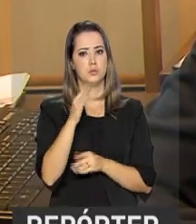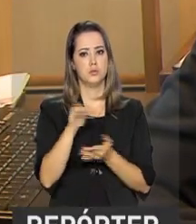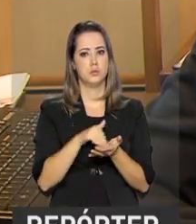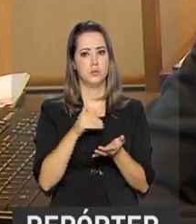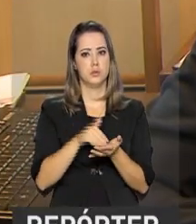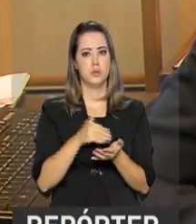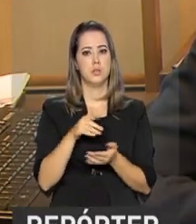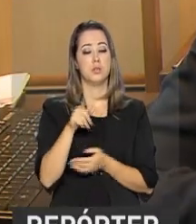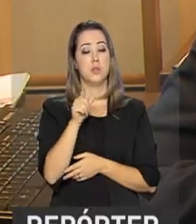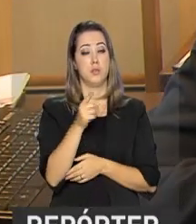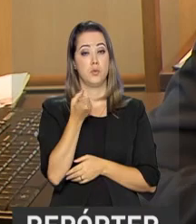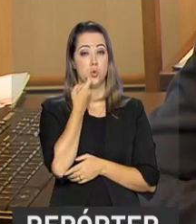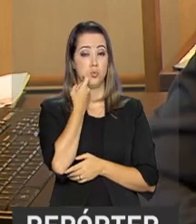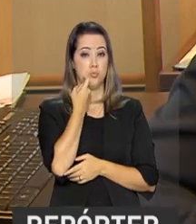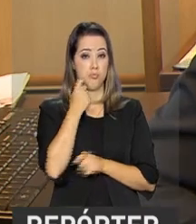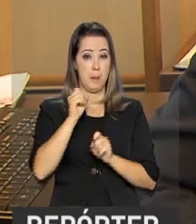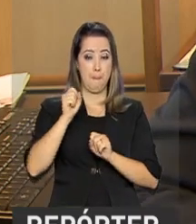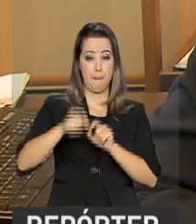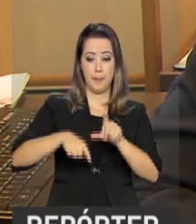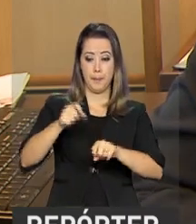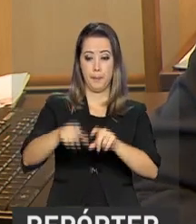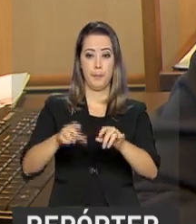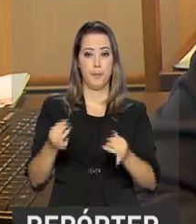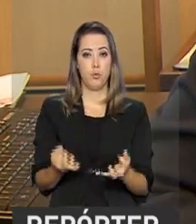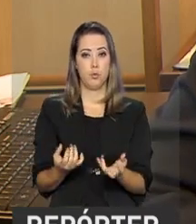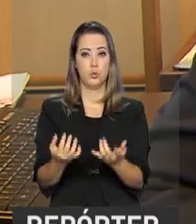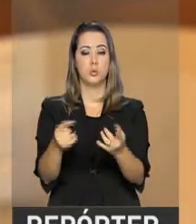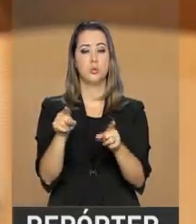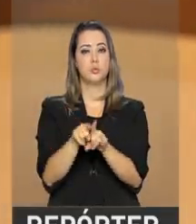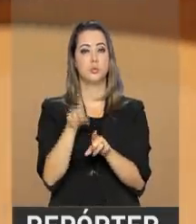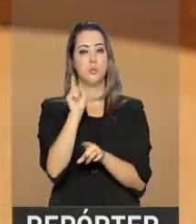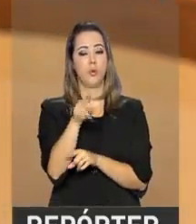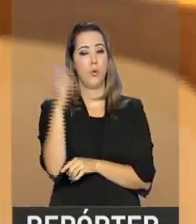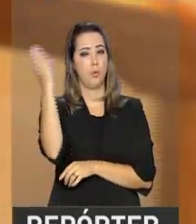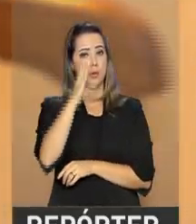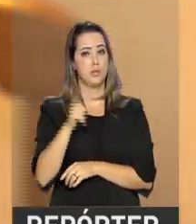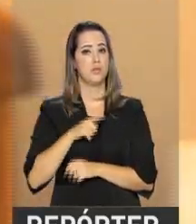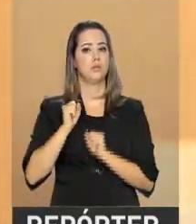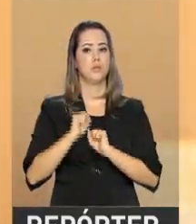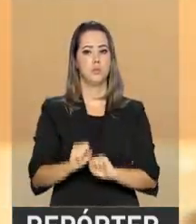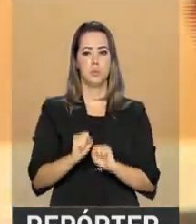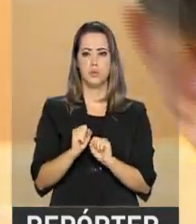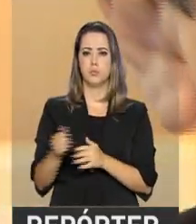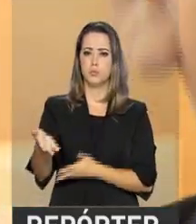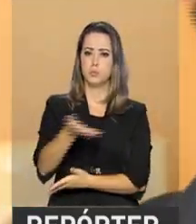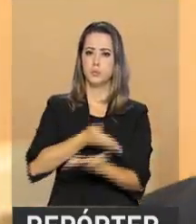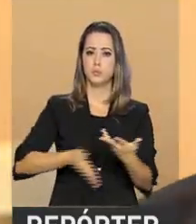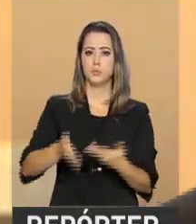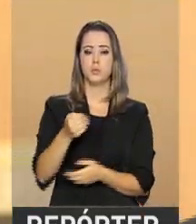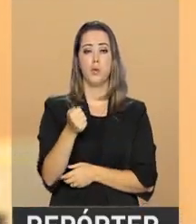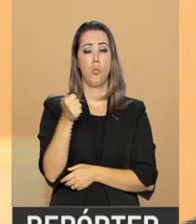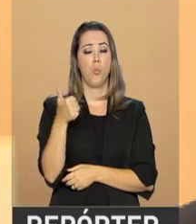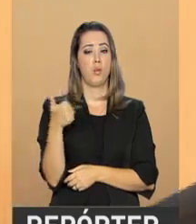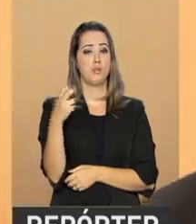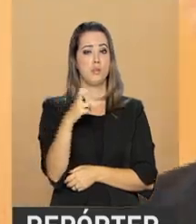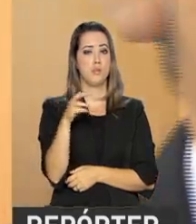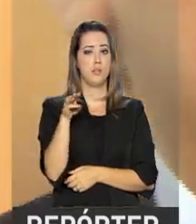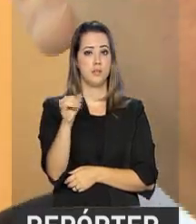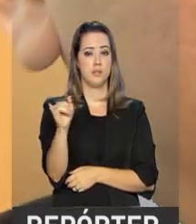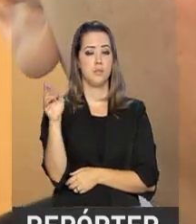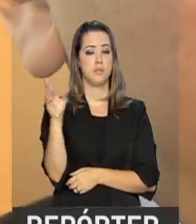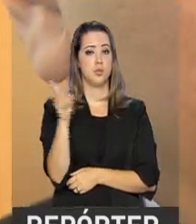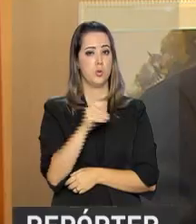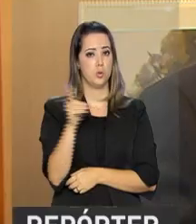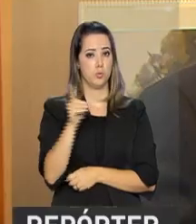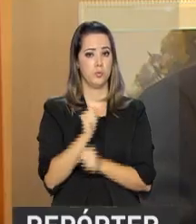de Aquicultura do Ministério da Indústria, Comércio Exterior e Serviços, o Brasil tem potencial para movimentar quase 15 bilhões de